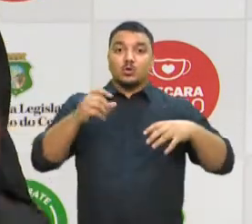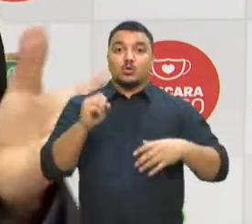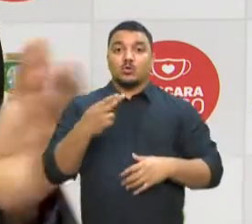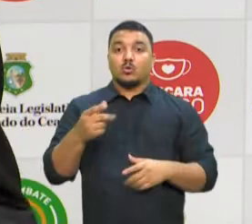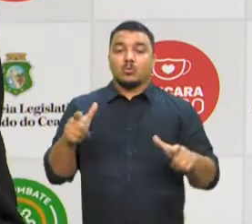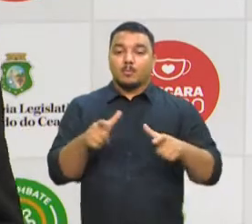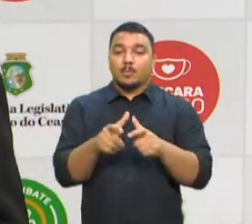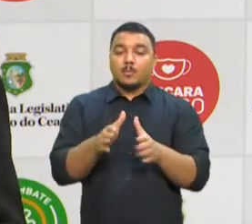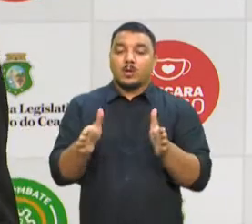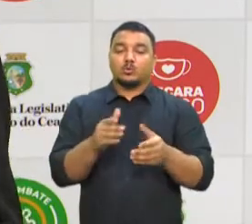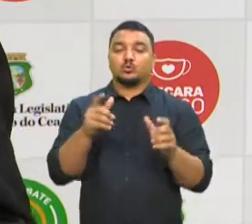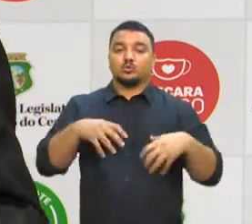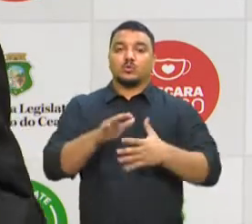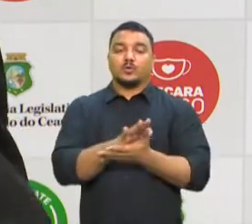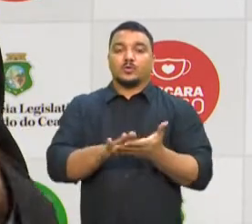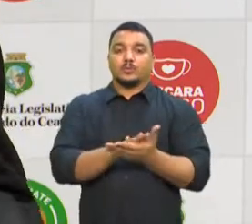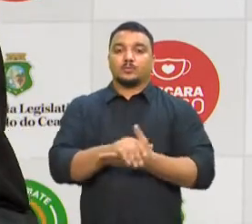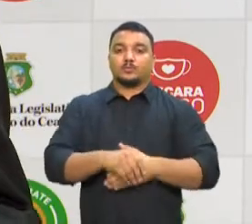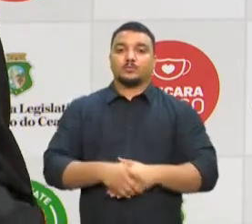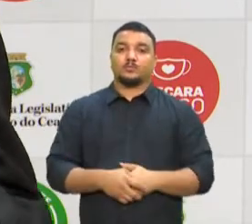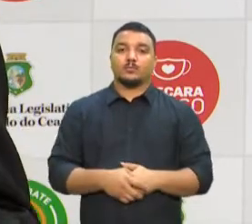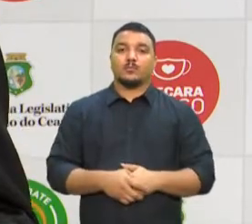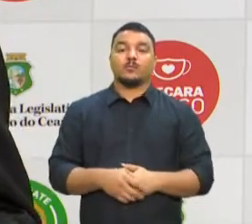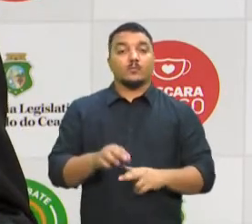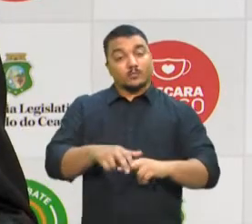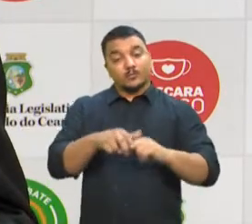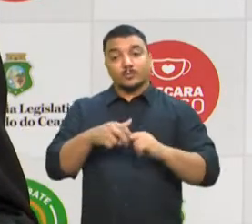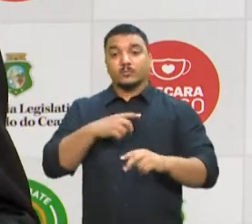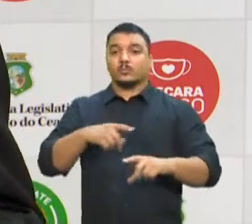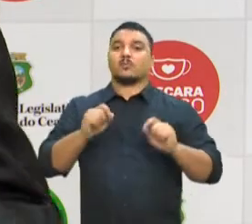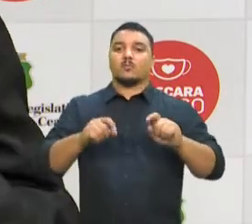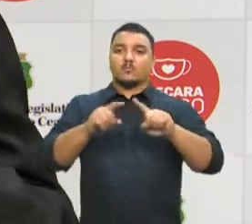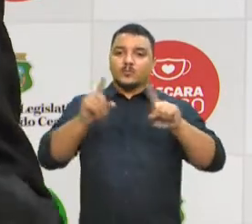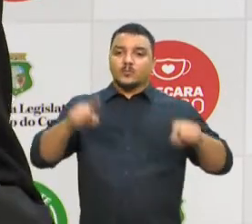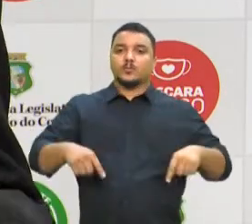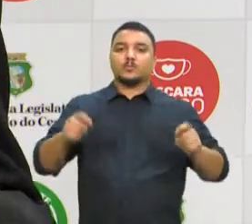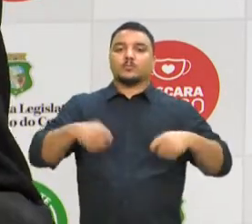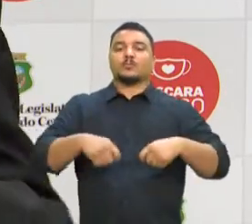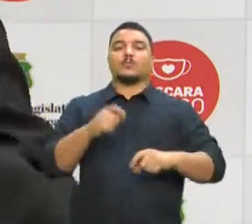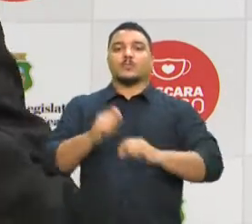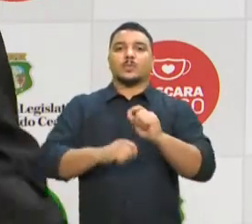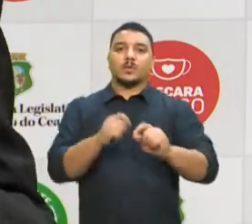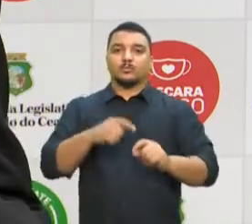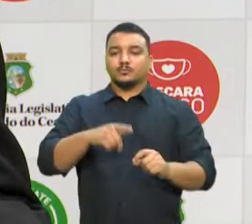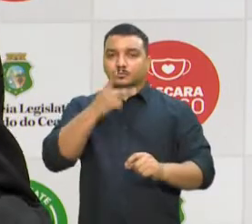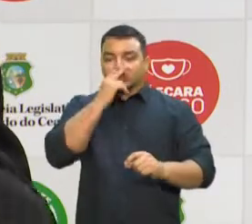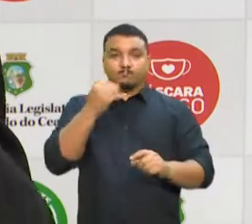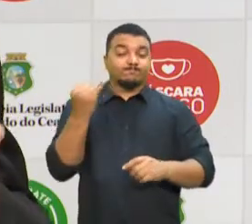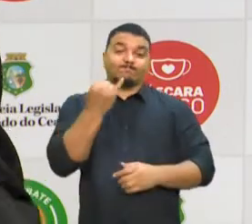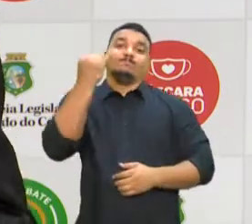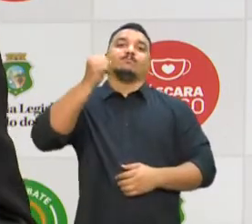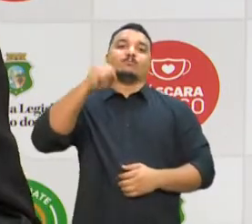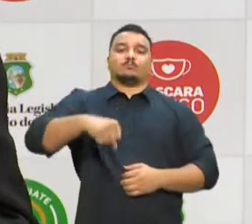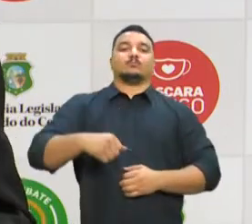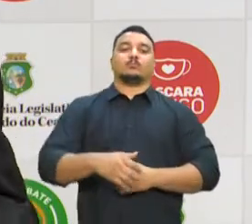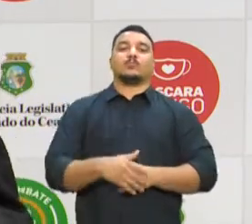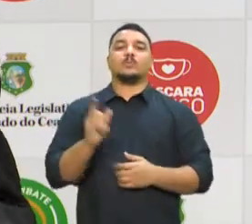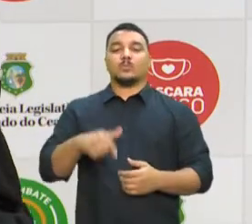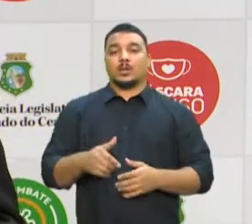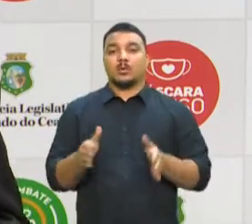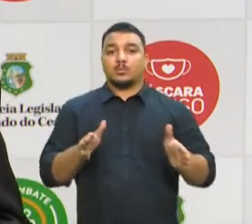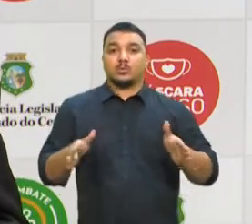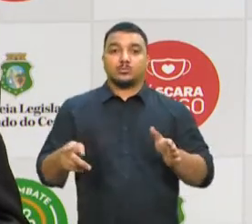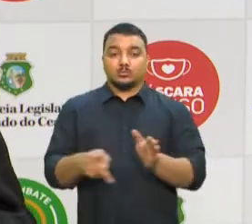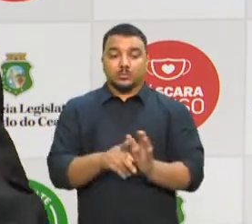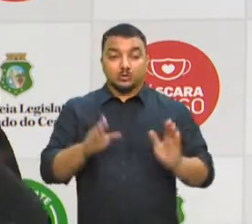períodos secos que acontecem no estado do Ceará. Portanto, é um projeto que tem aí, certo, uma relevância muito grande em trabalhar